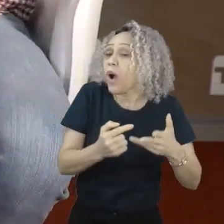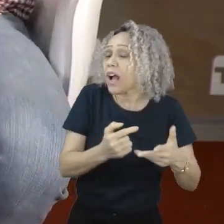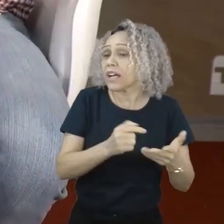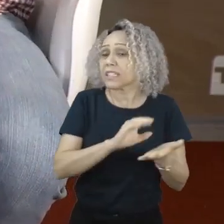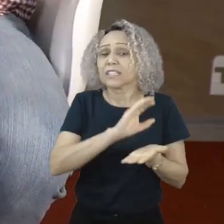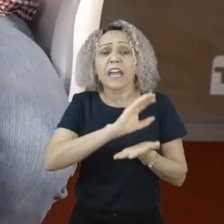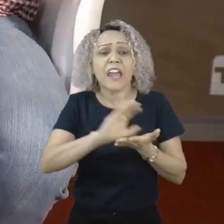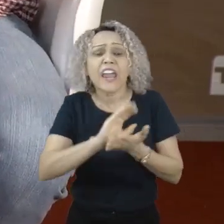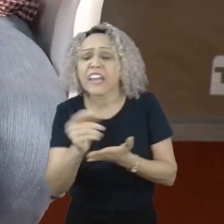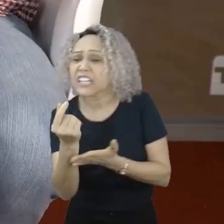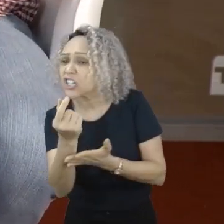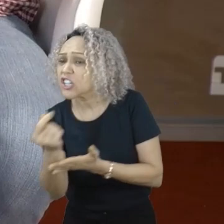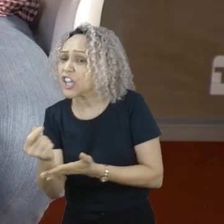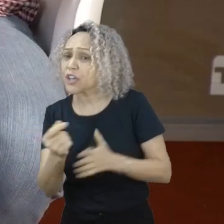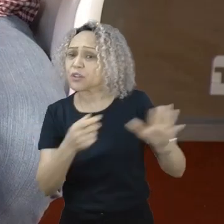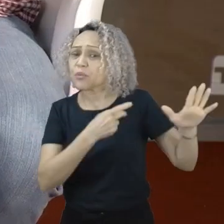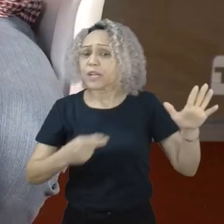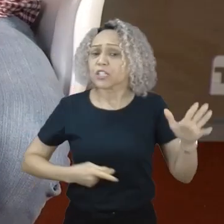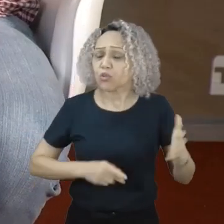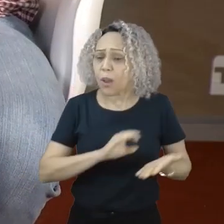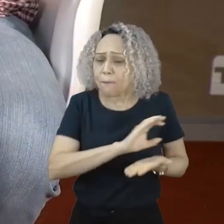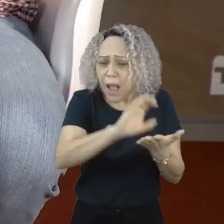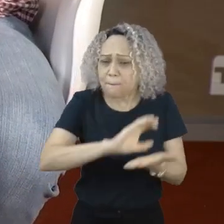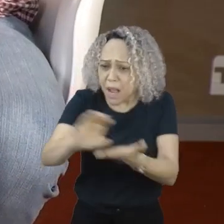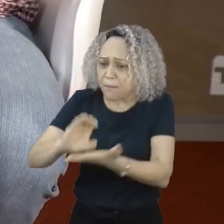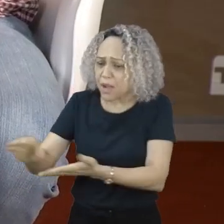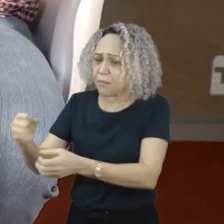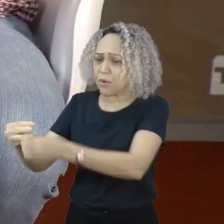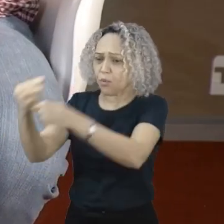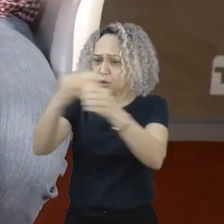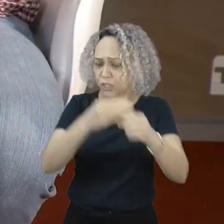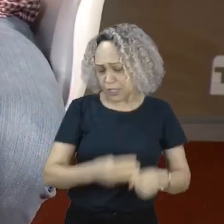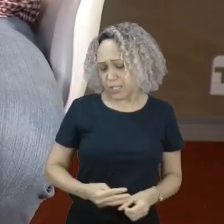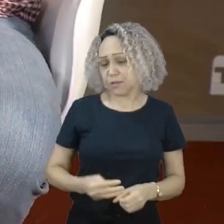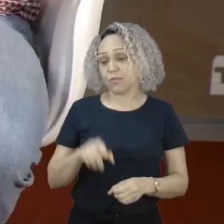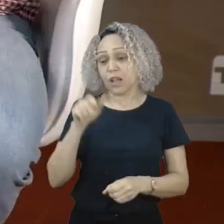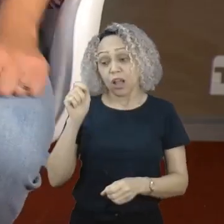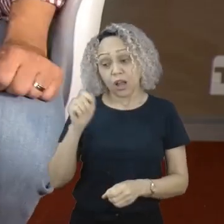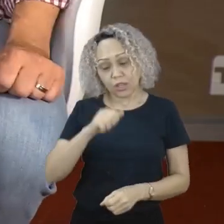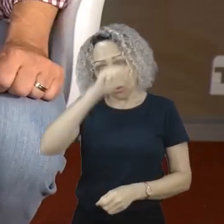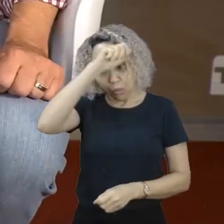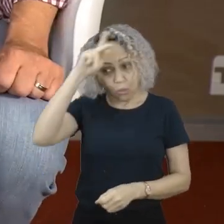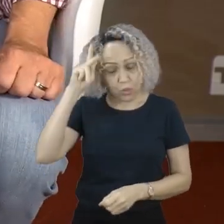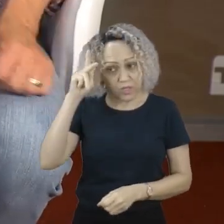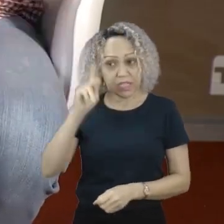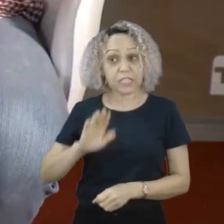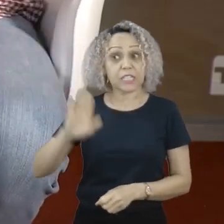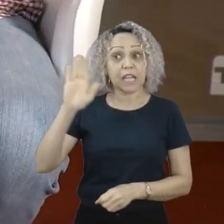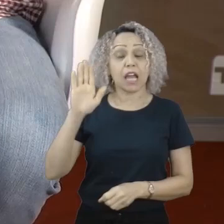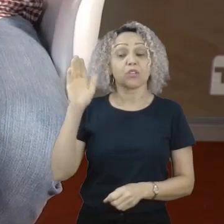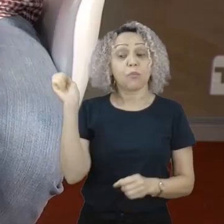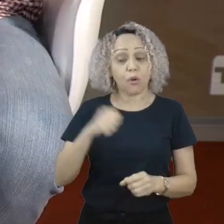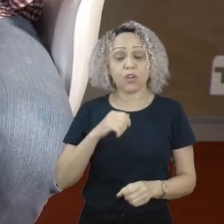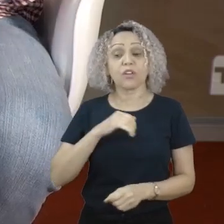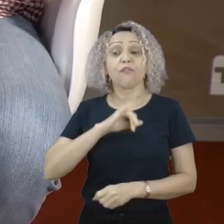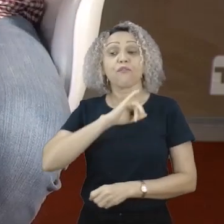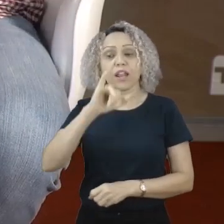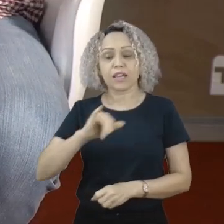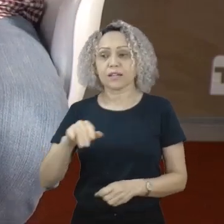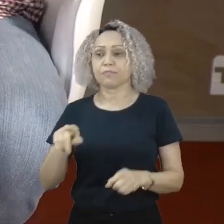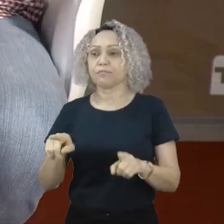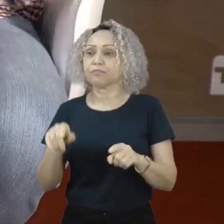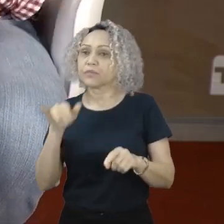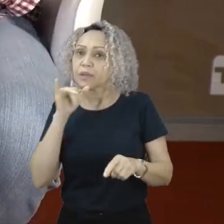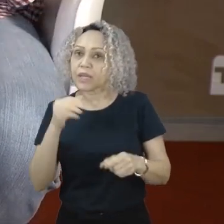E também a gente vai mostrar um pouco das coisas que a gente já aprovou no Congresso Nacional, que tem impacto sobre os municípios. A retomada do Minha Casa Minha